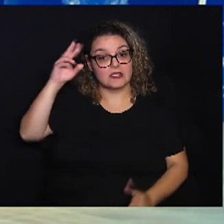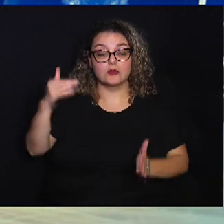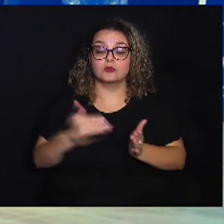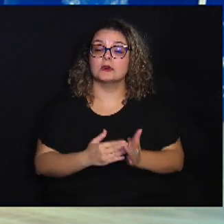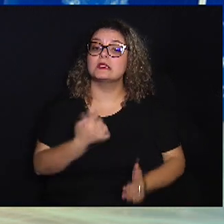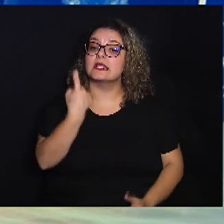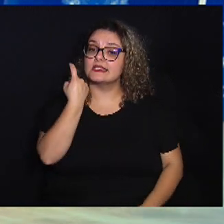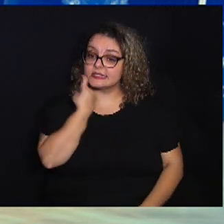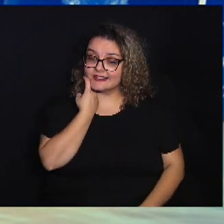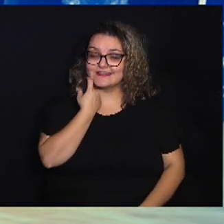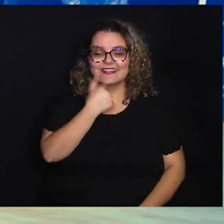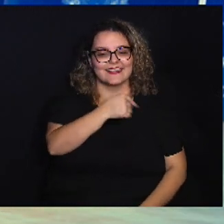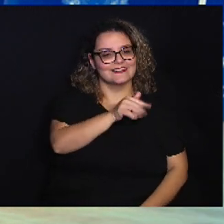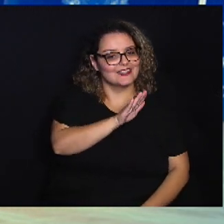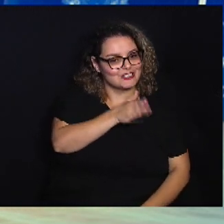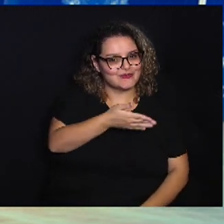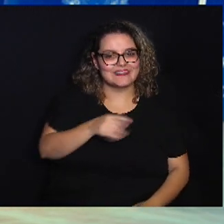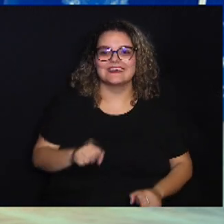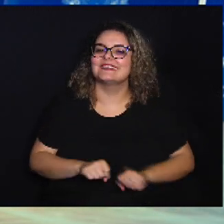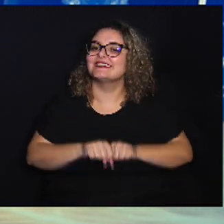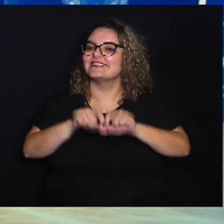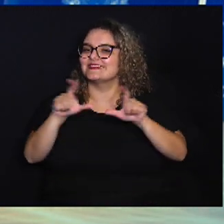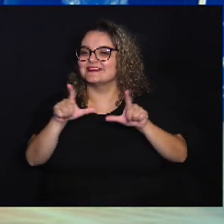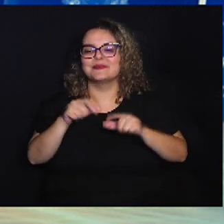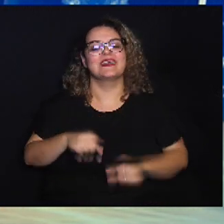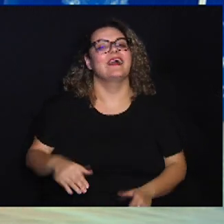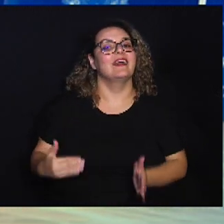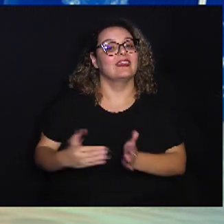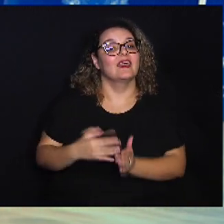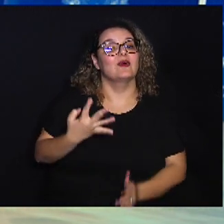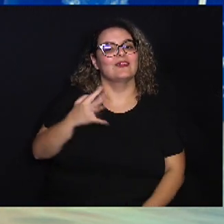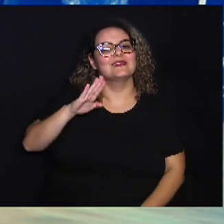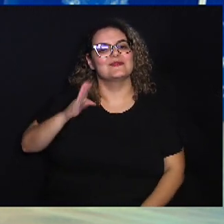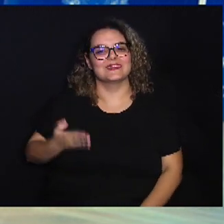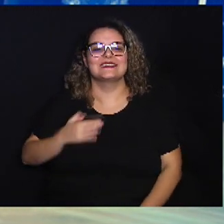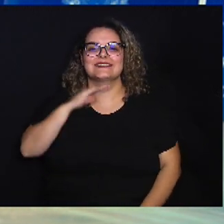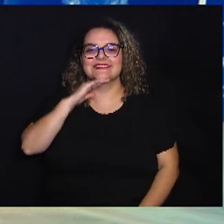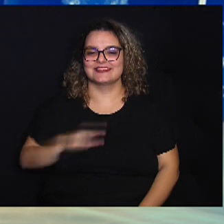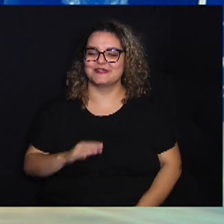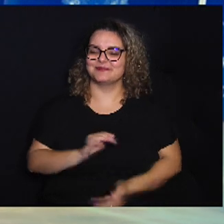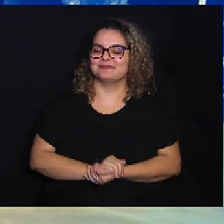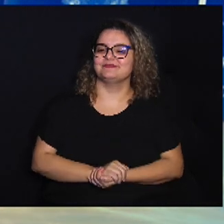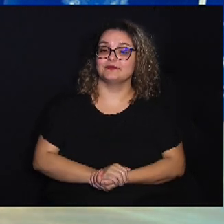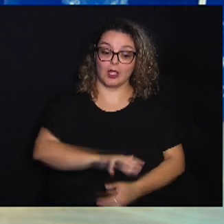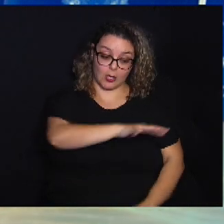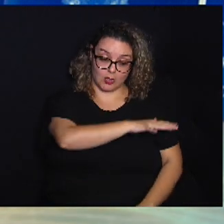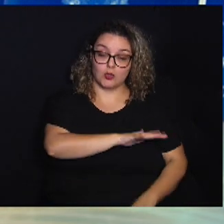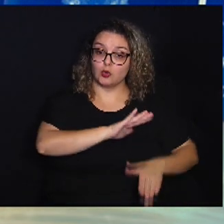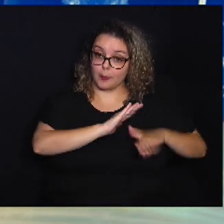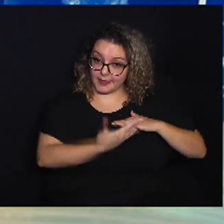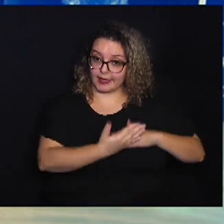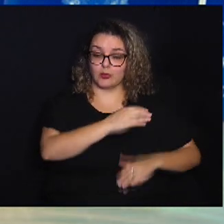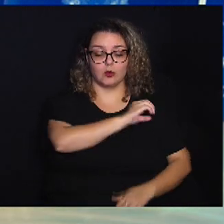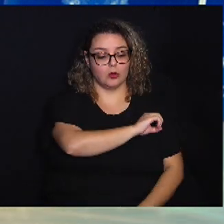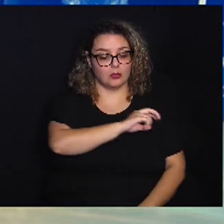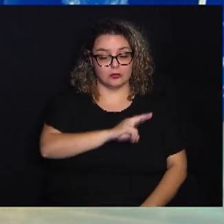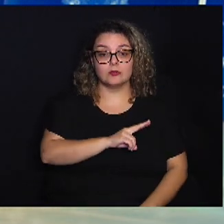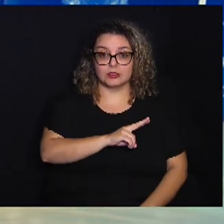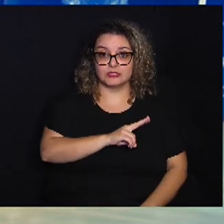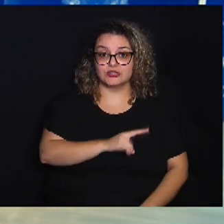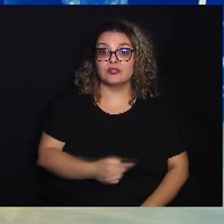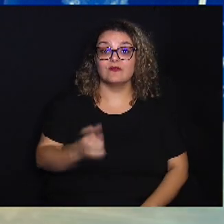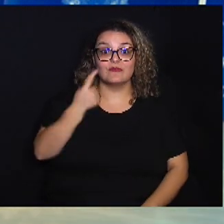sexta-feira, das 7h30 da manhã às 4h30 da tarde. A unidade do Ouro Verde na Avenida Rui Rodrigues,